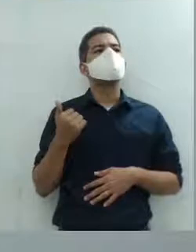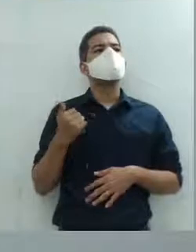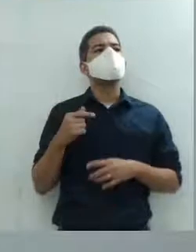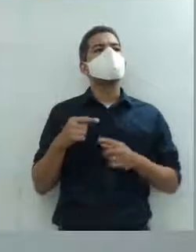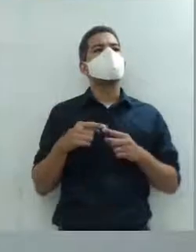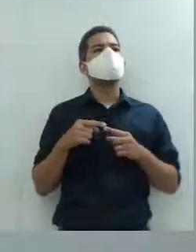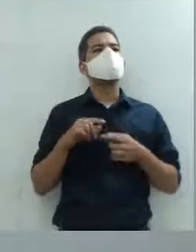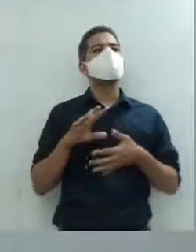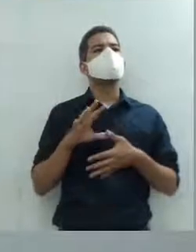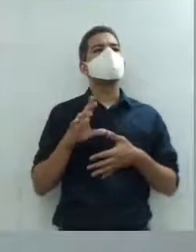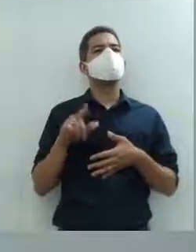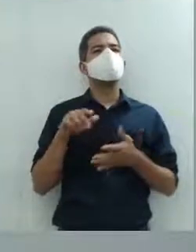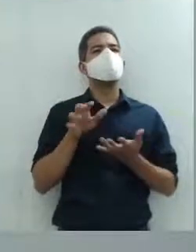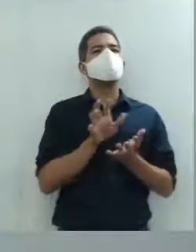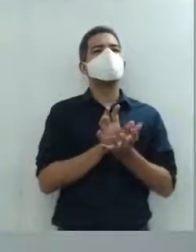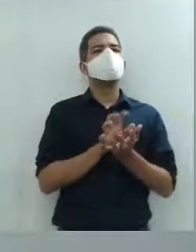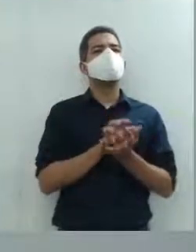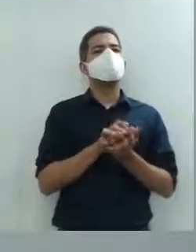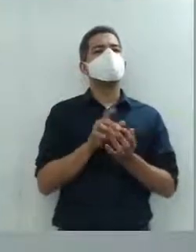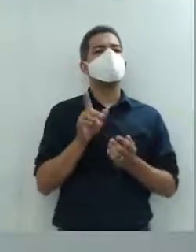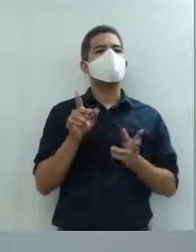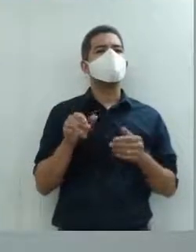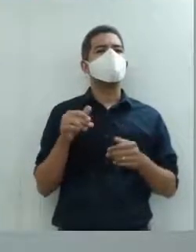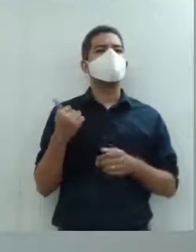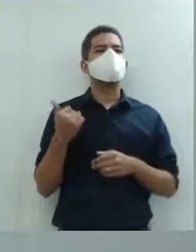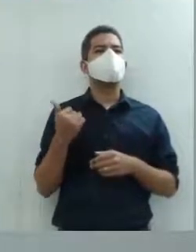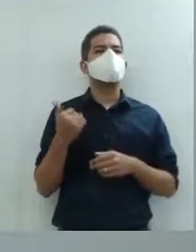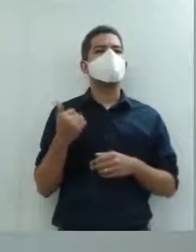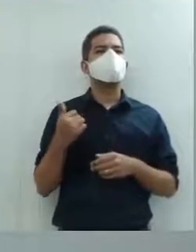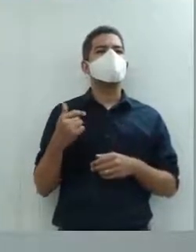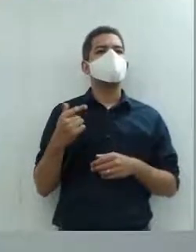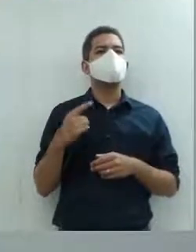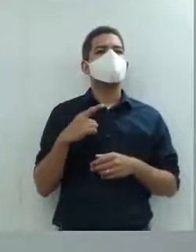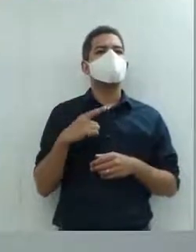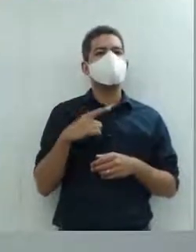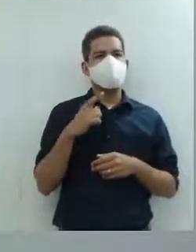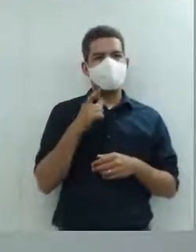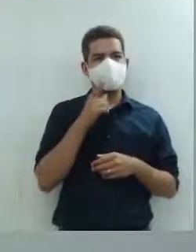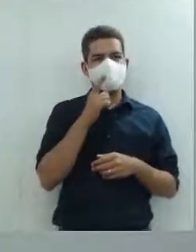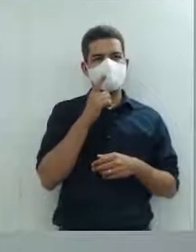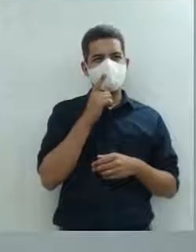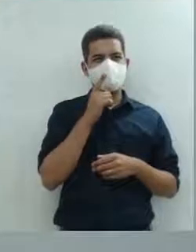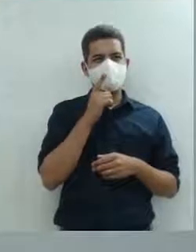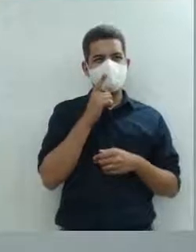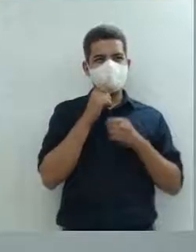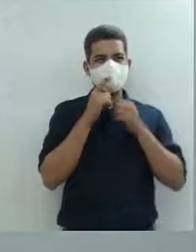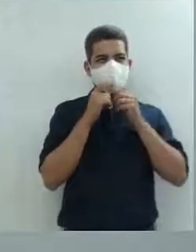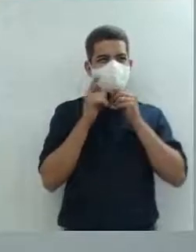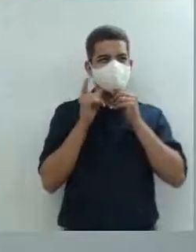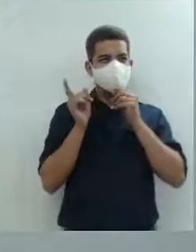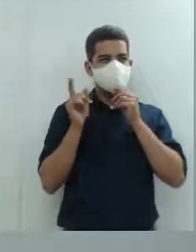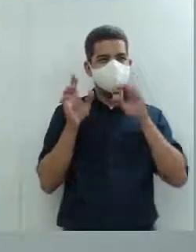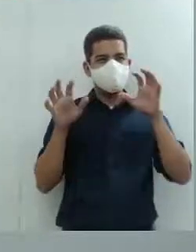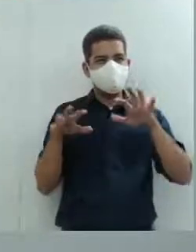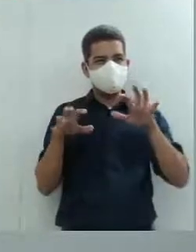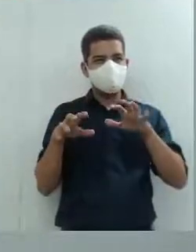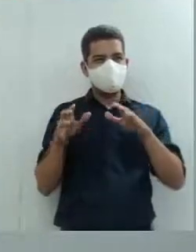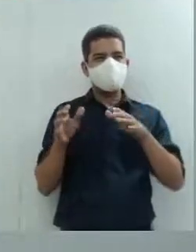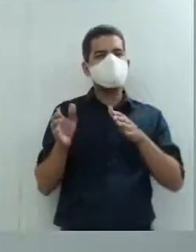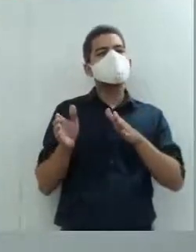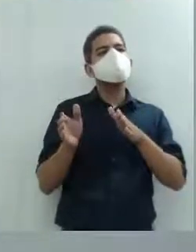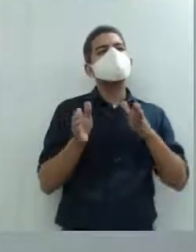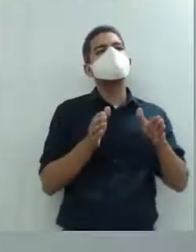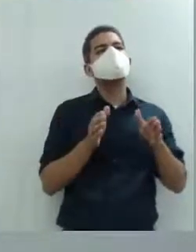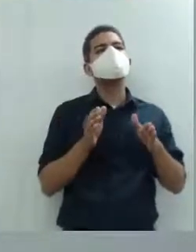mapa topográfico de Pernambuco. Olha lá, eu tenho um litoral, tá, que vai estar próximo do mar, muita chuva.